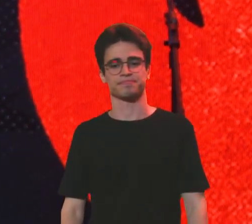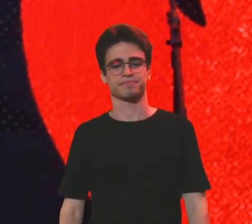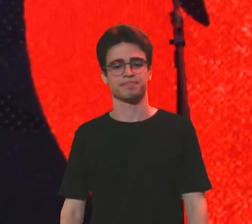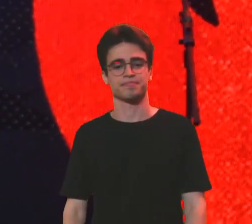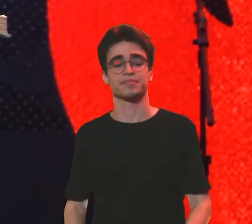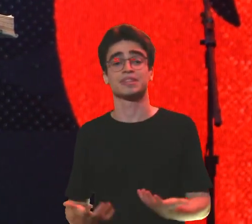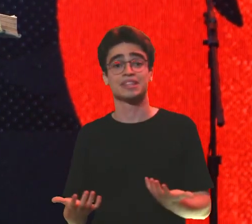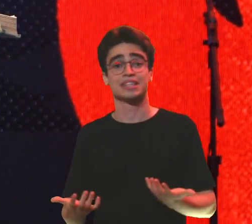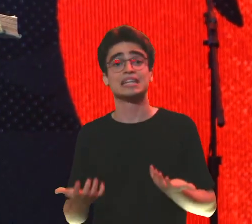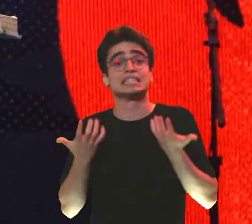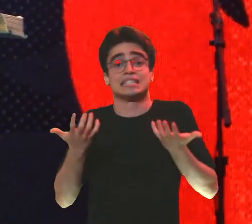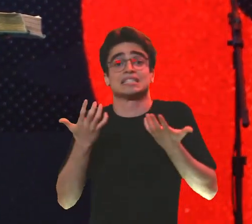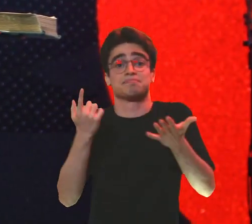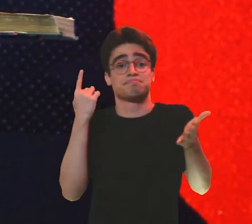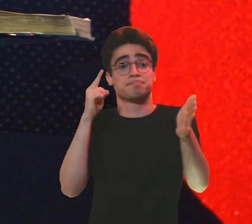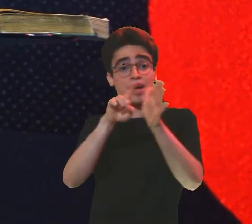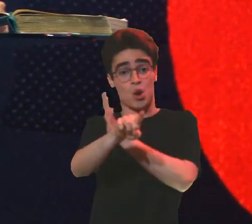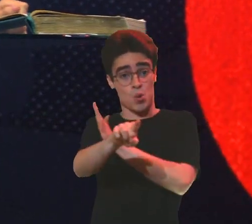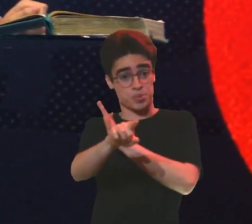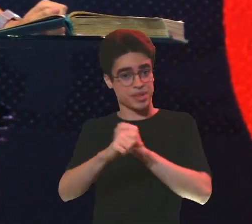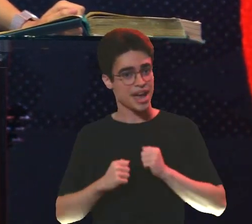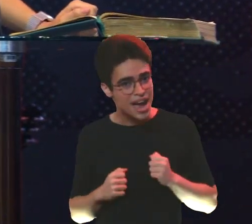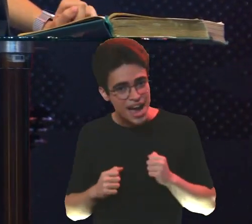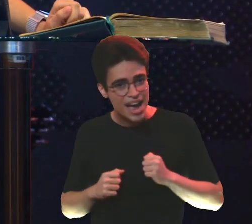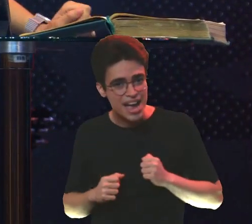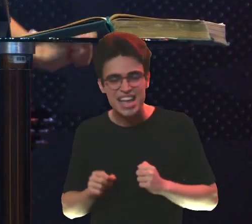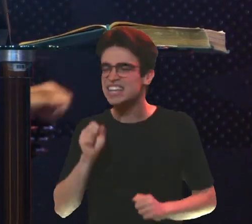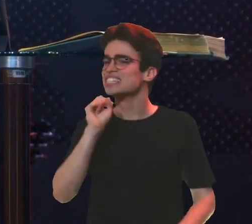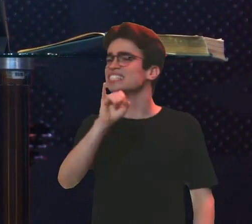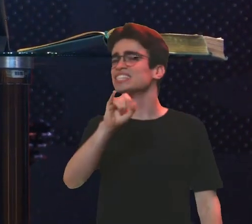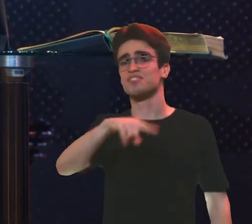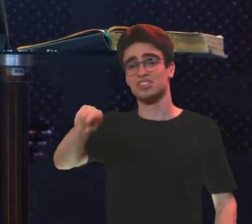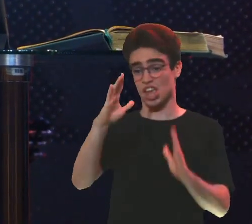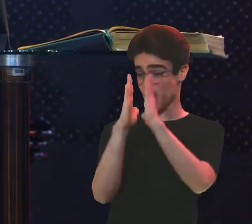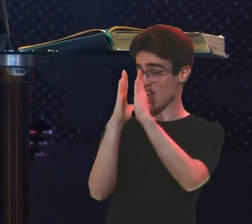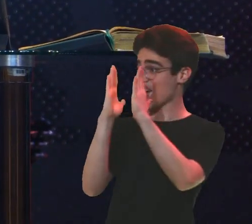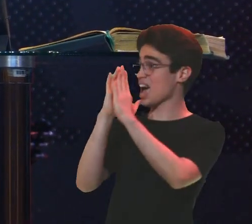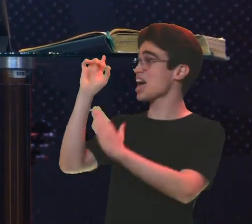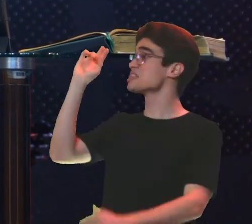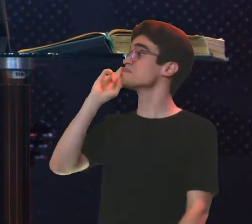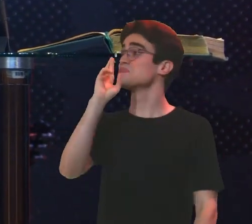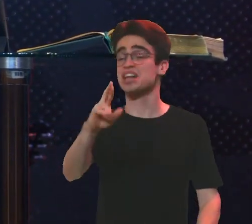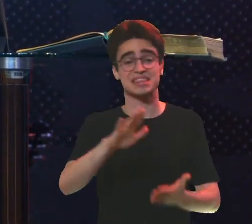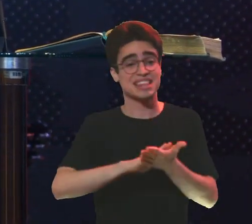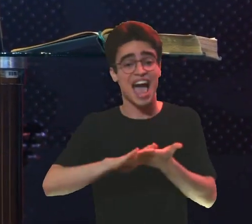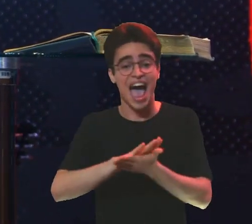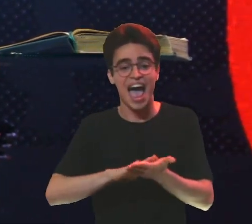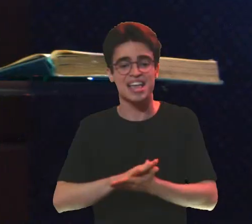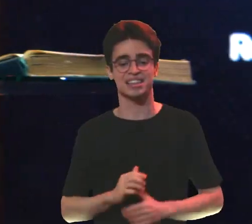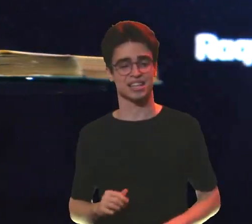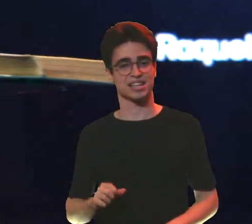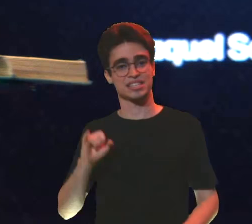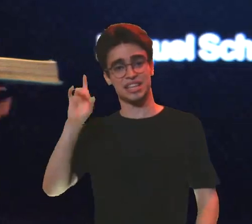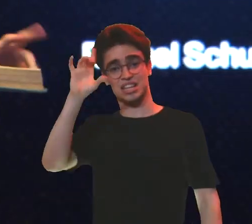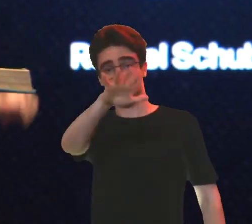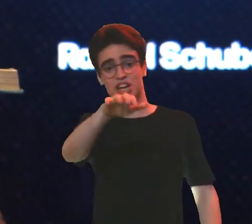E eu queria te deixar uma pergunta aqui. E se Deus não respondesse as suas orações? E